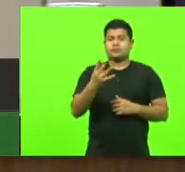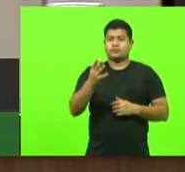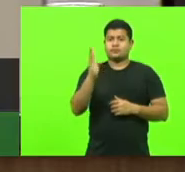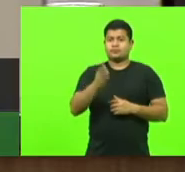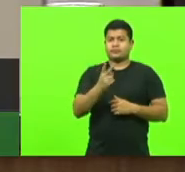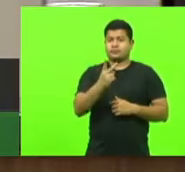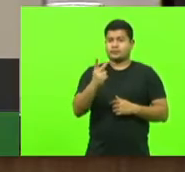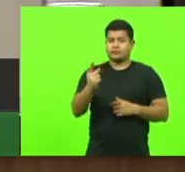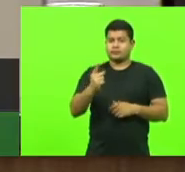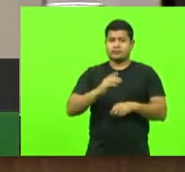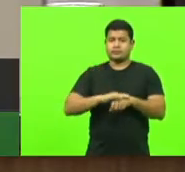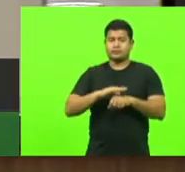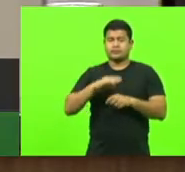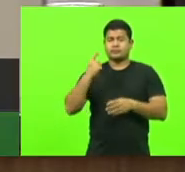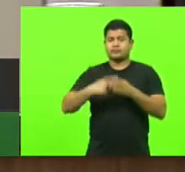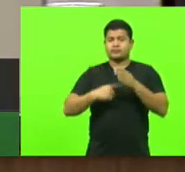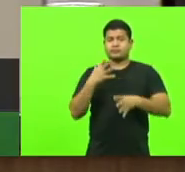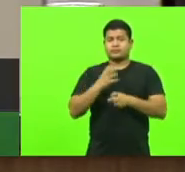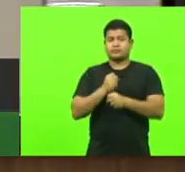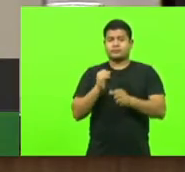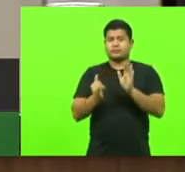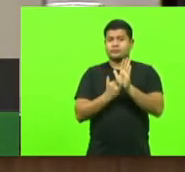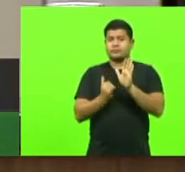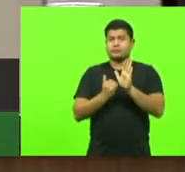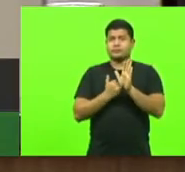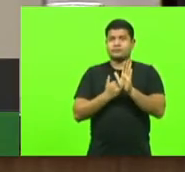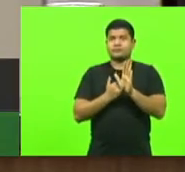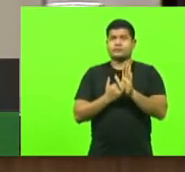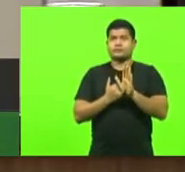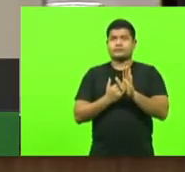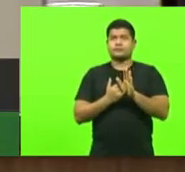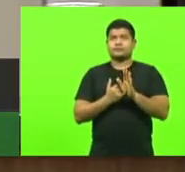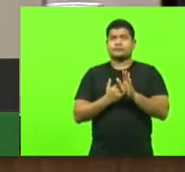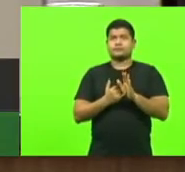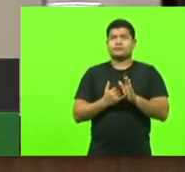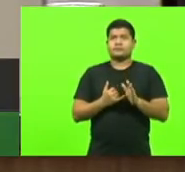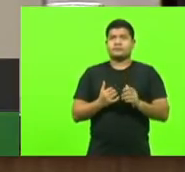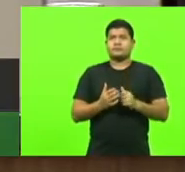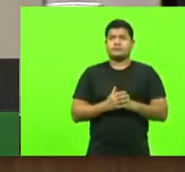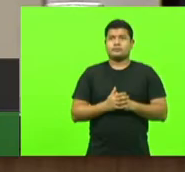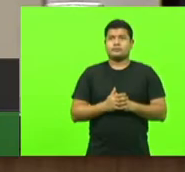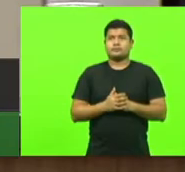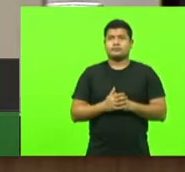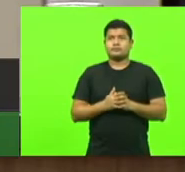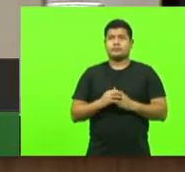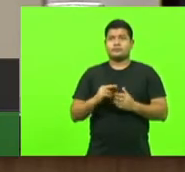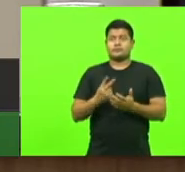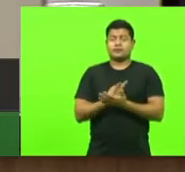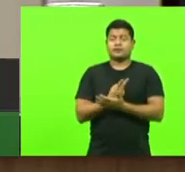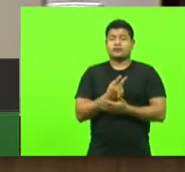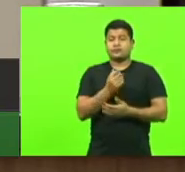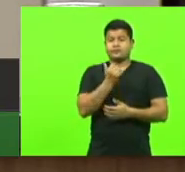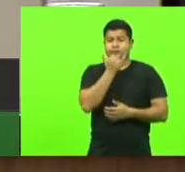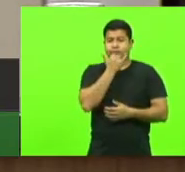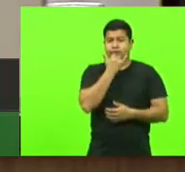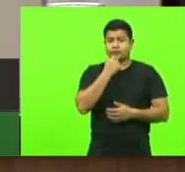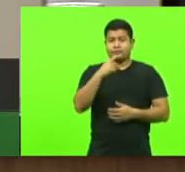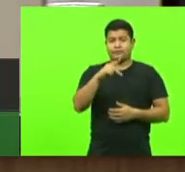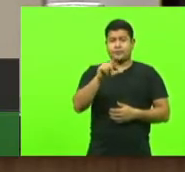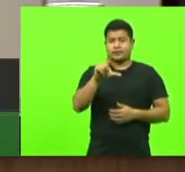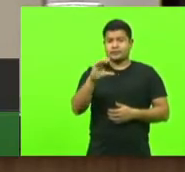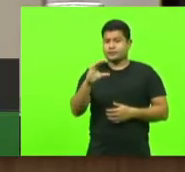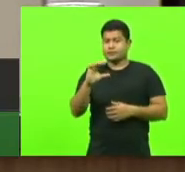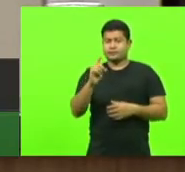244/2021, autor Comissão de Finanças e Tributação. Corrigindo a minha fala, nos outros dois também era PCL, e eu li